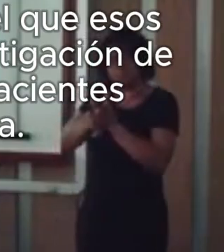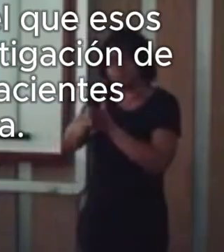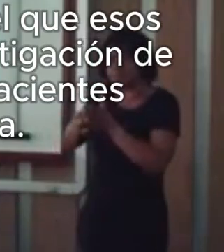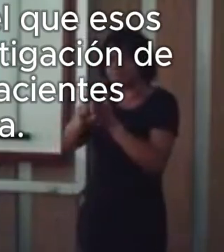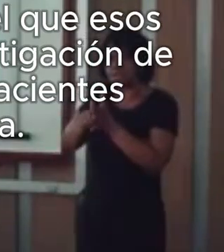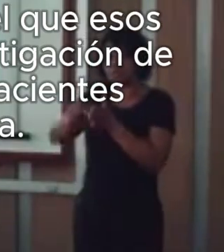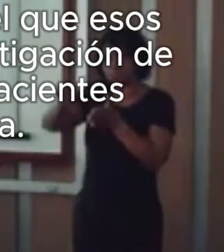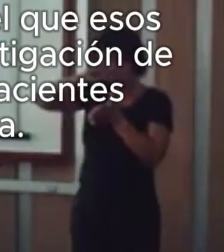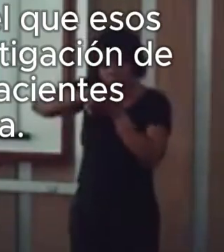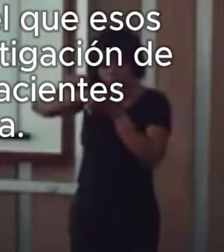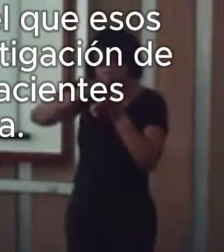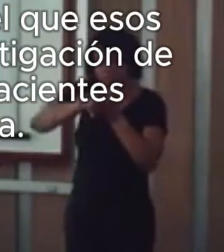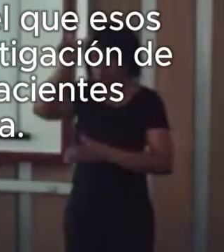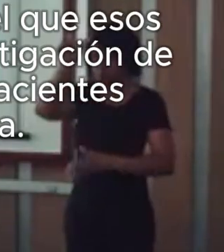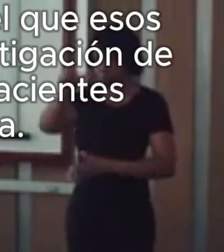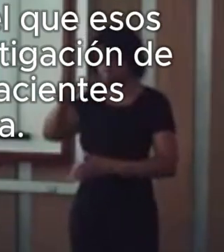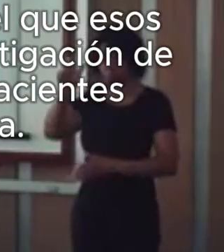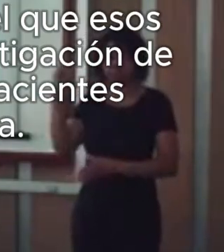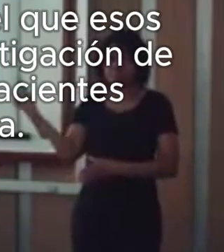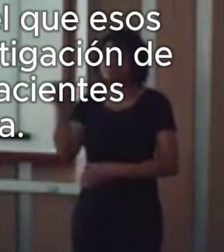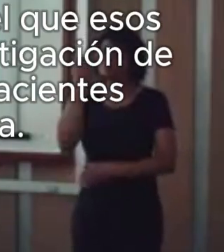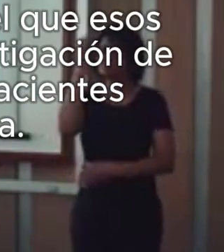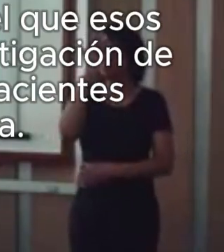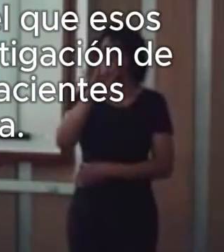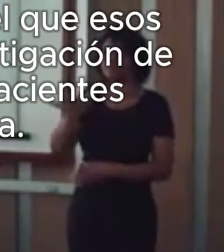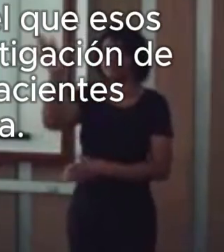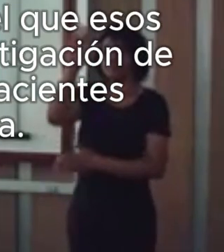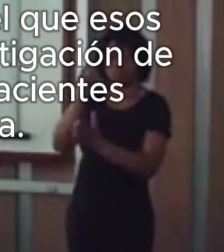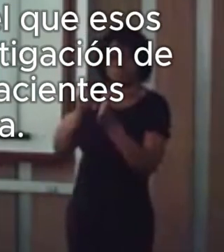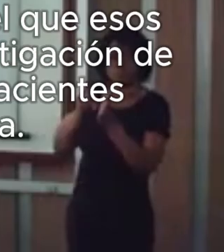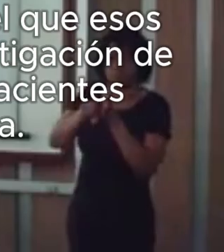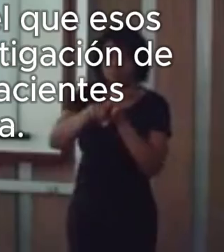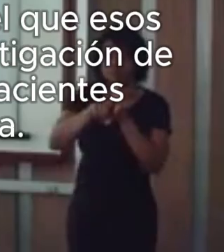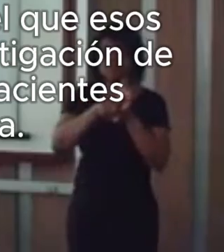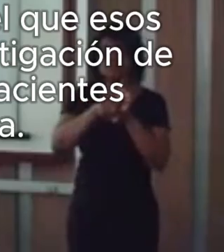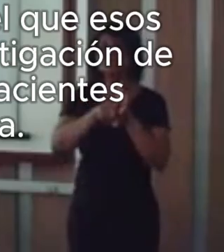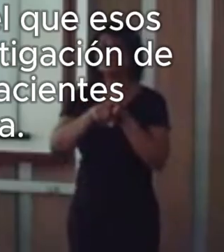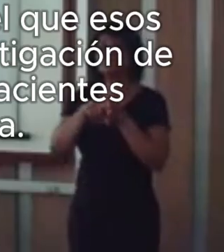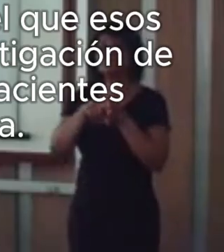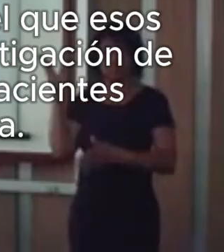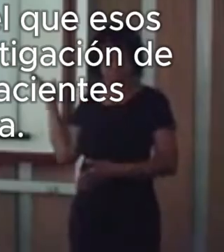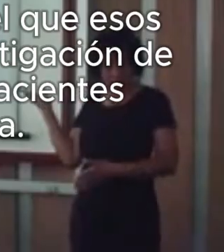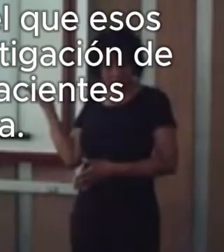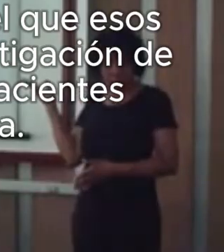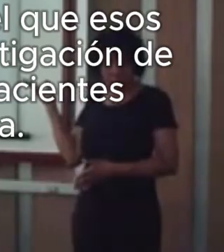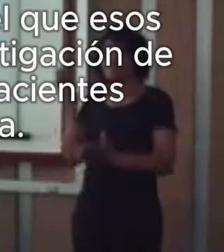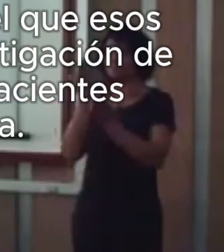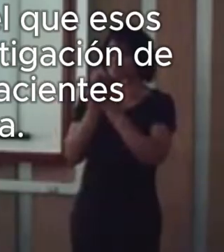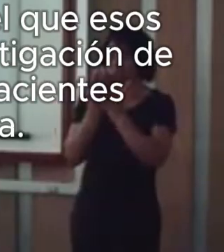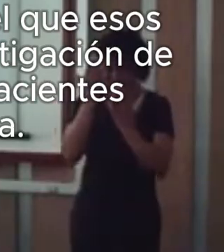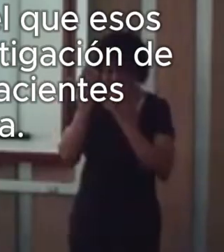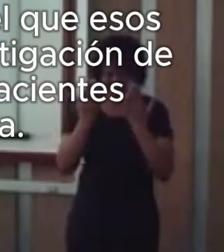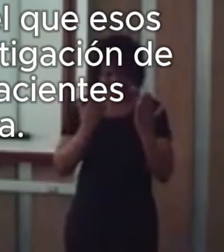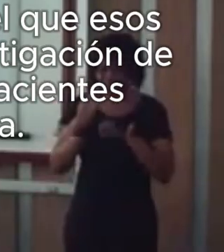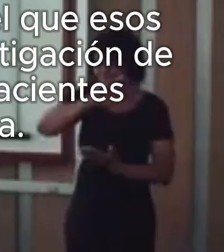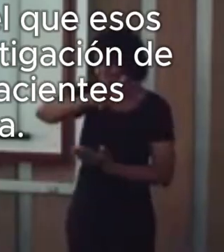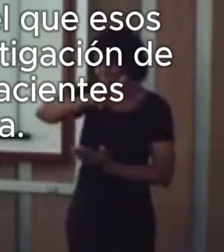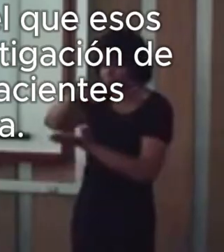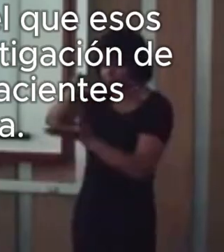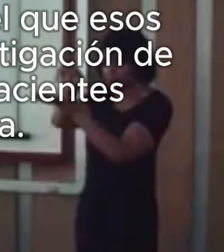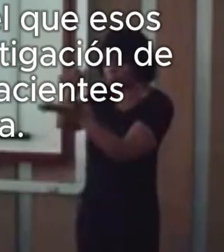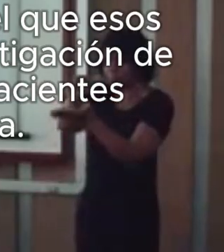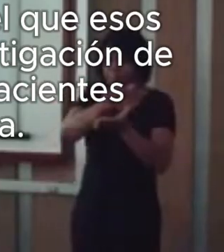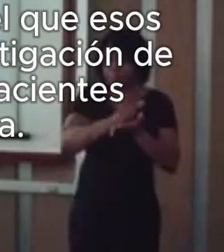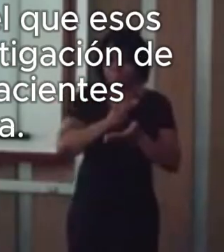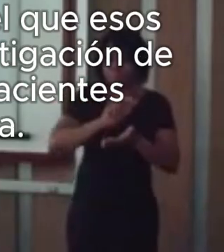que são as pessoas mais importantes nessa área de pesquisa em lesão medular, eles fizeram uma análise de vários registros de